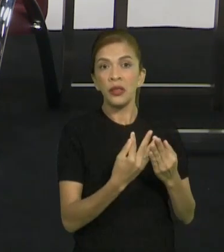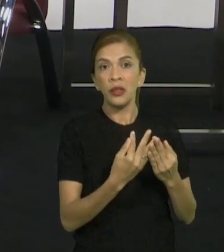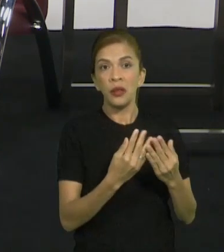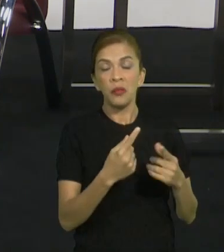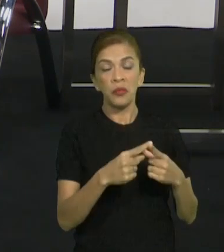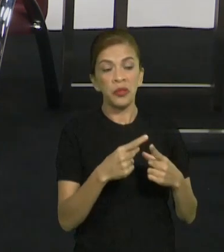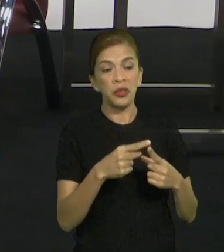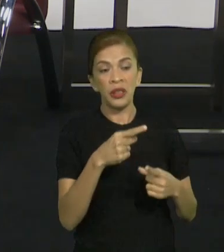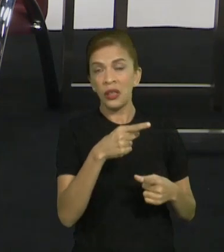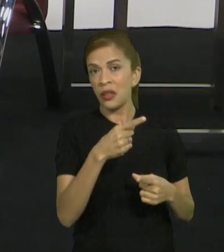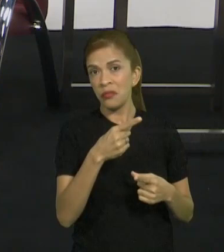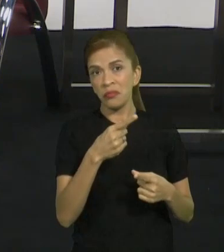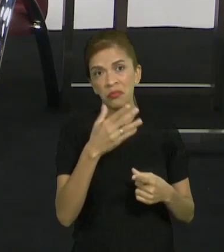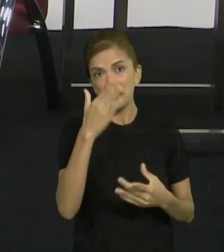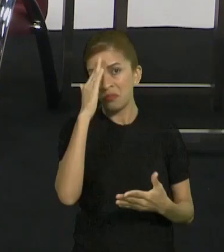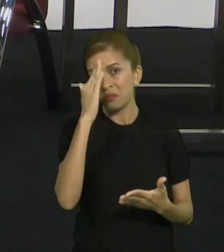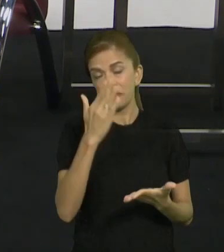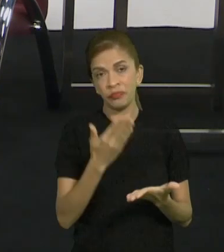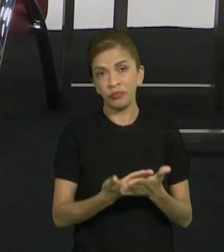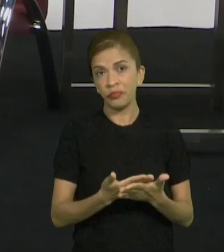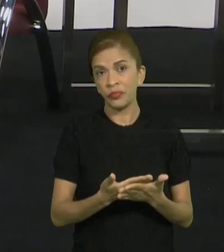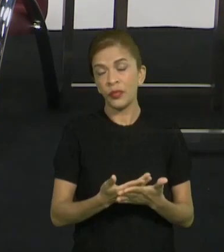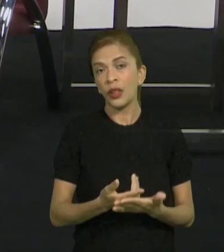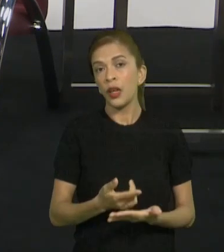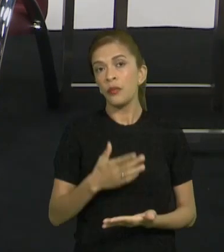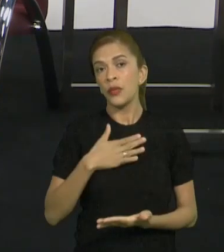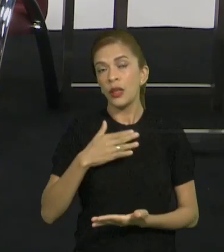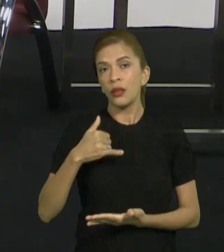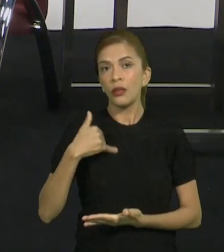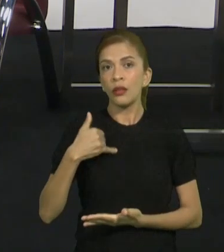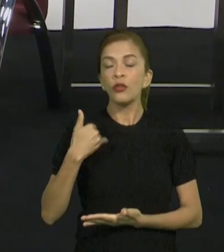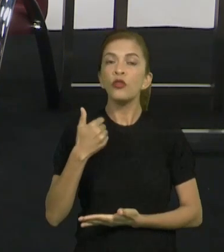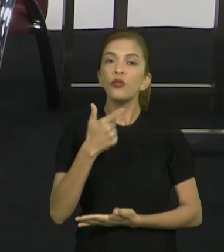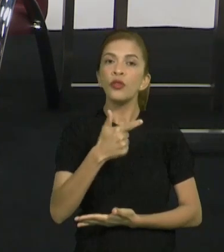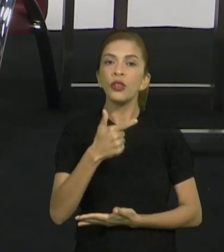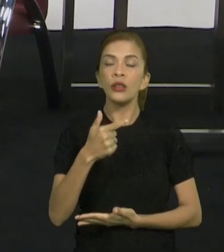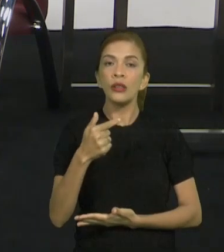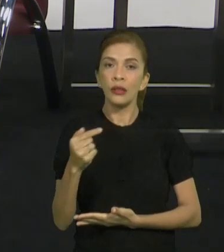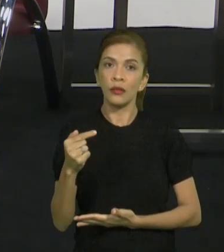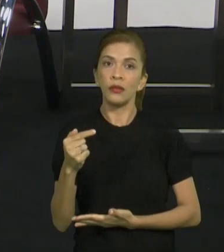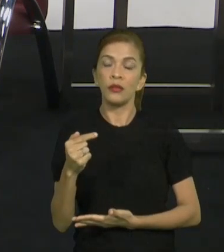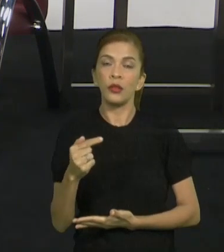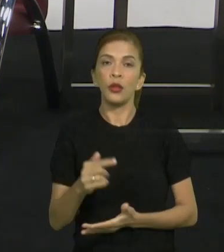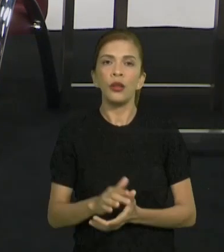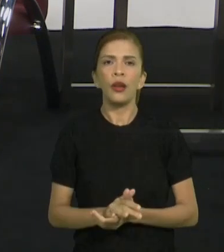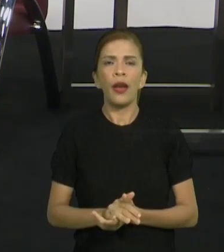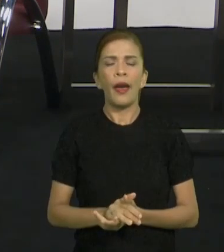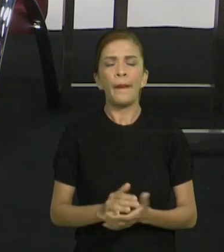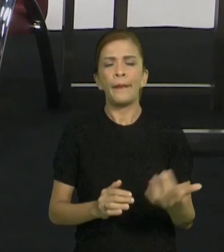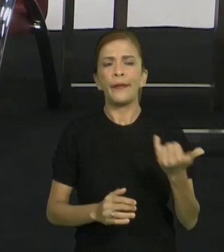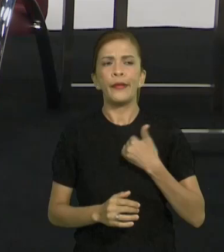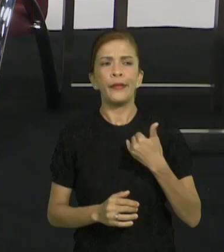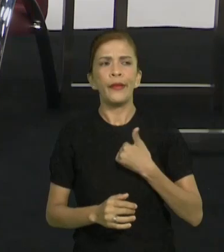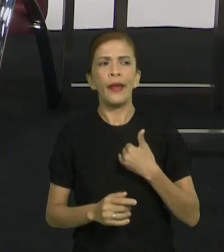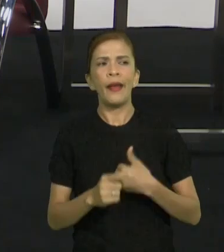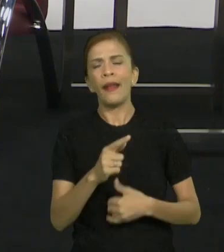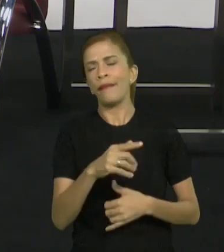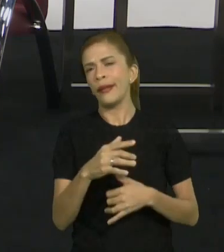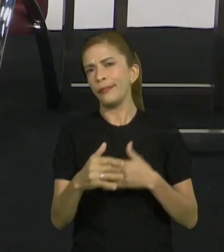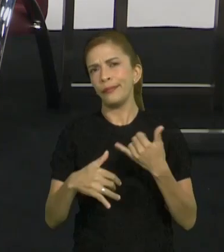acreditava na época que a minha mãe faleceu, eu tinha 27 anos, e aí as pessoas diziam, não, ela